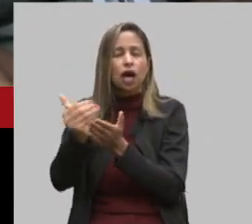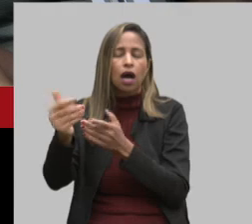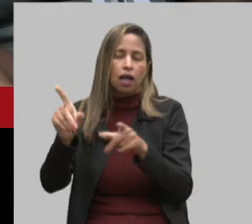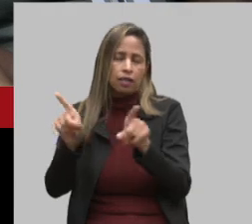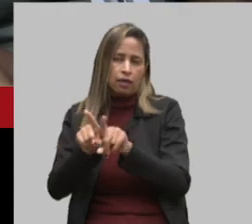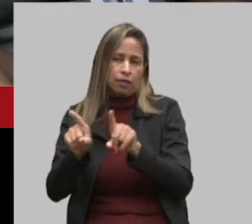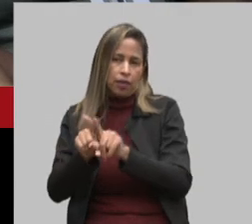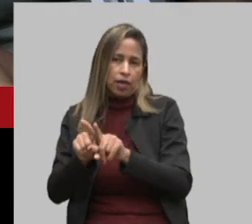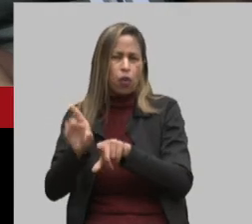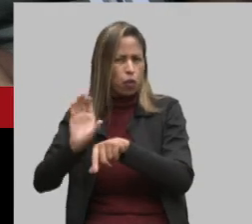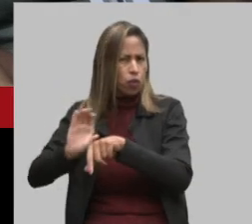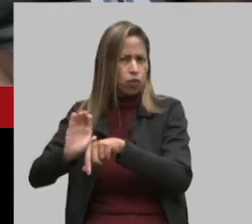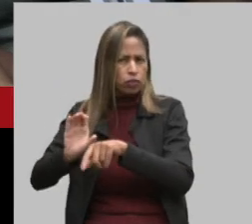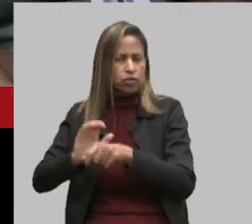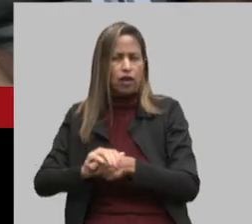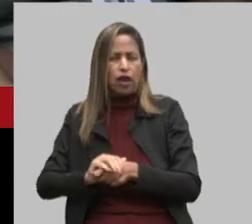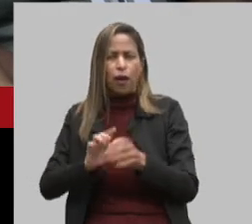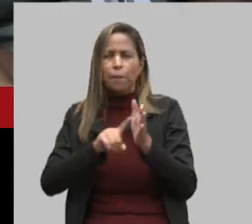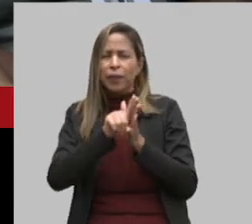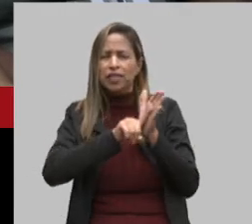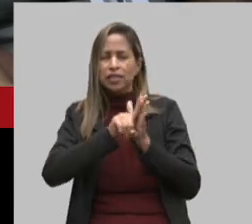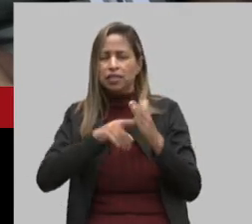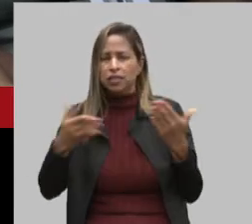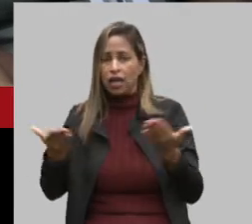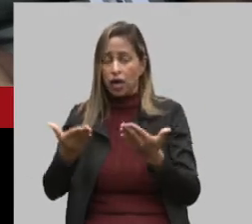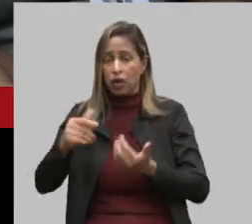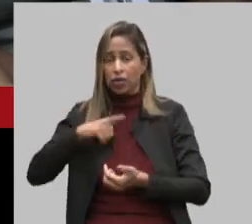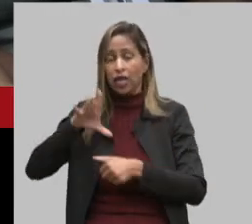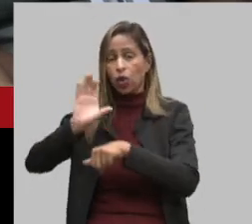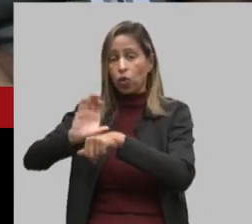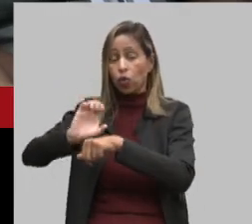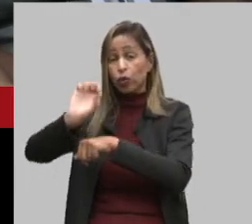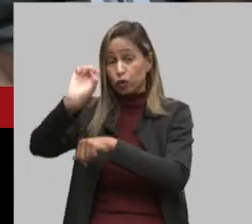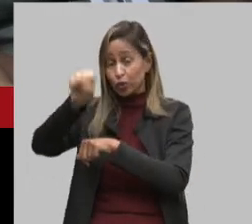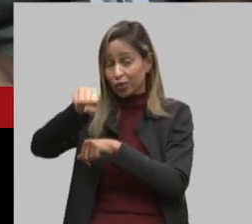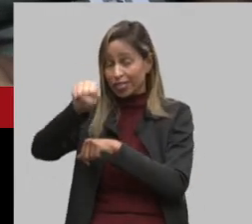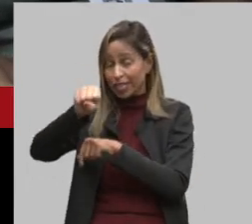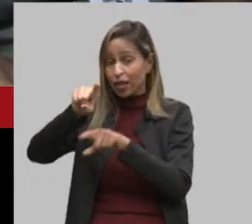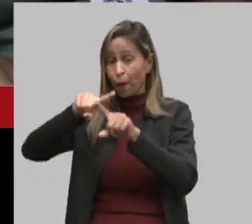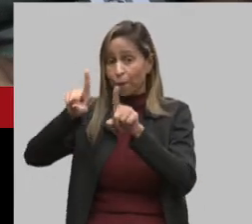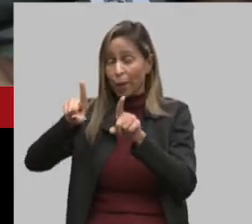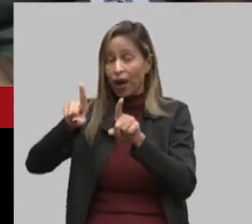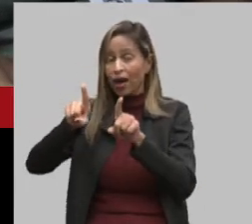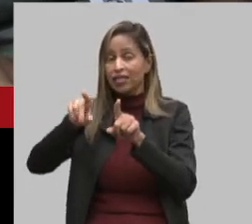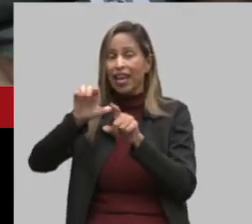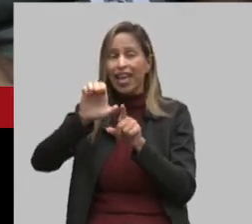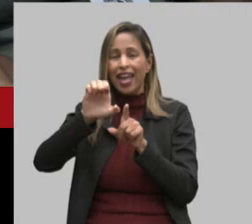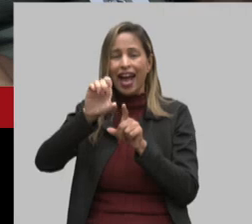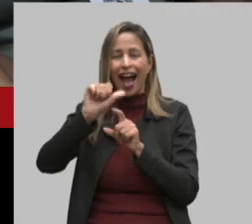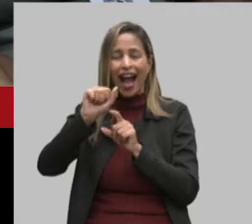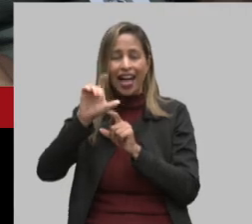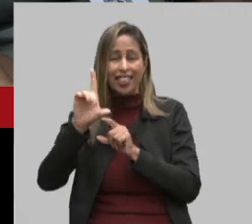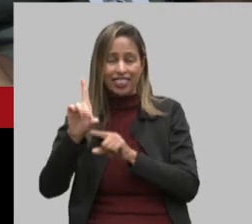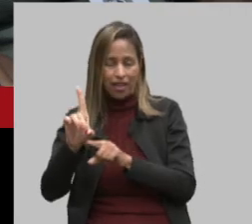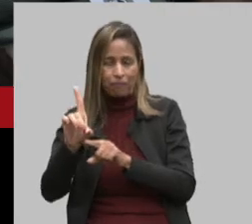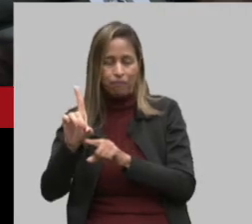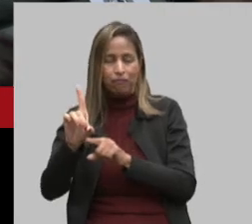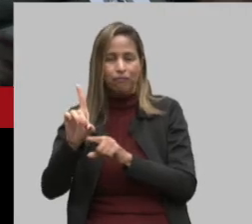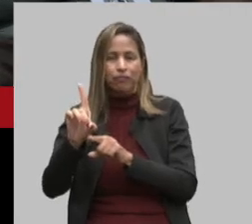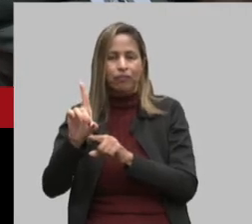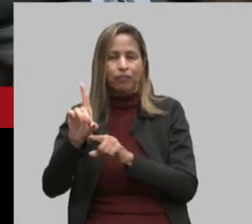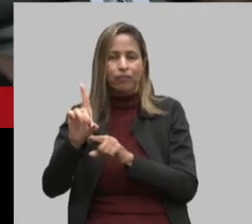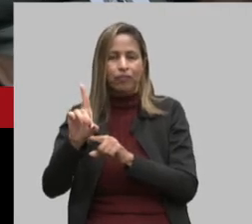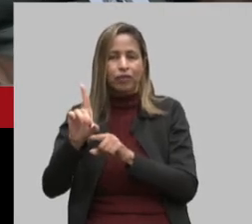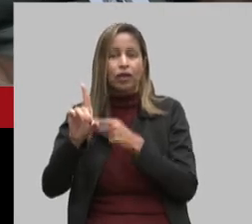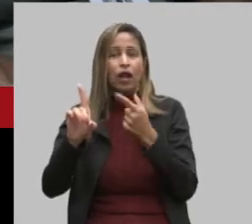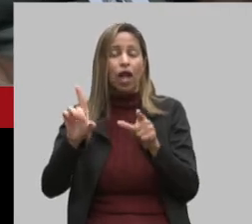eh eu pesquisei que agora existe curso sim só que apenas EAD e é de uma forma pia isso Eu